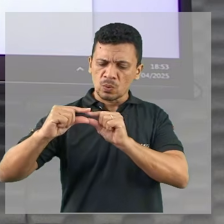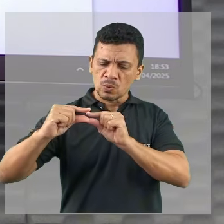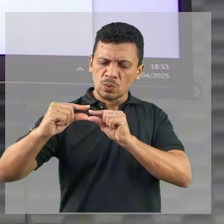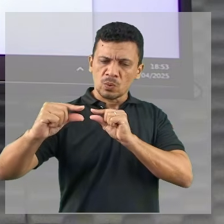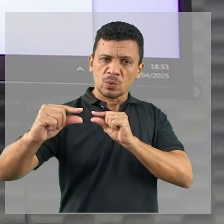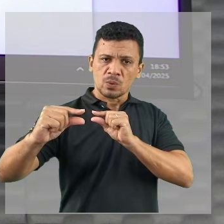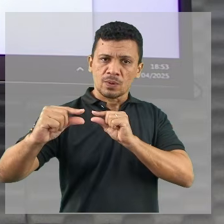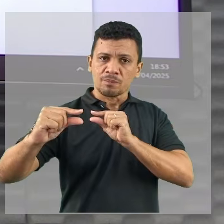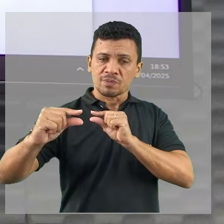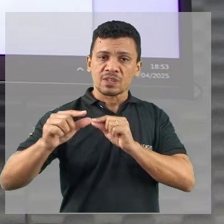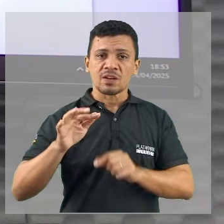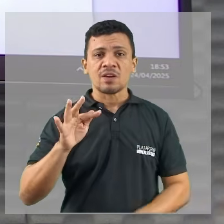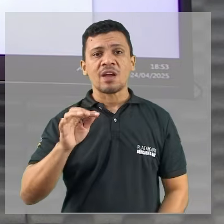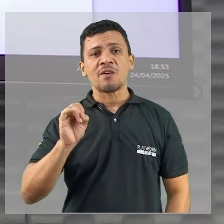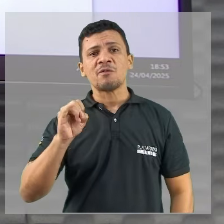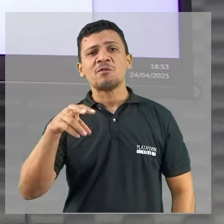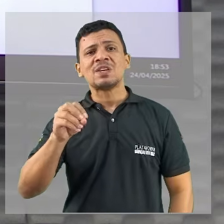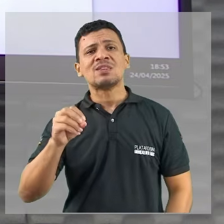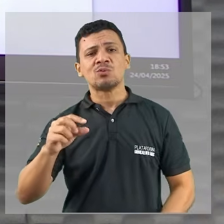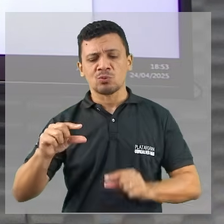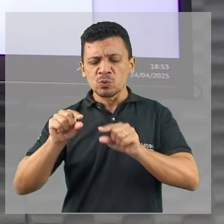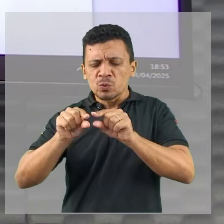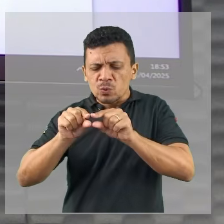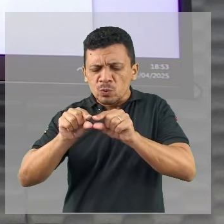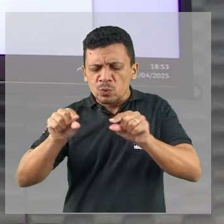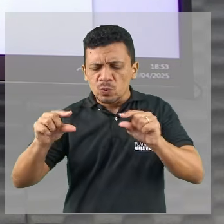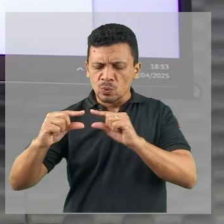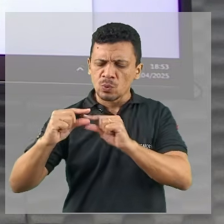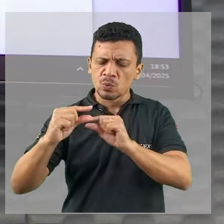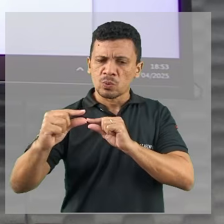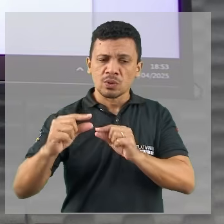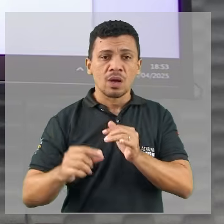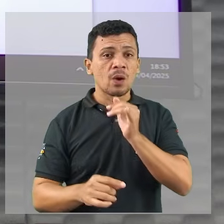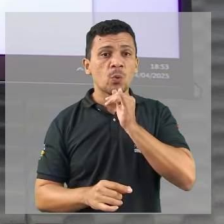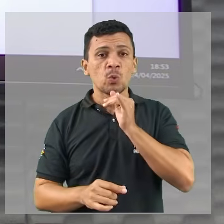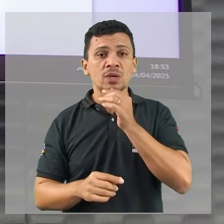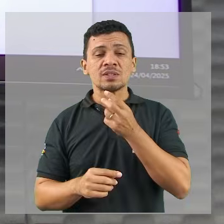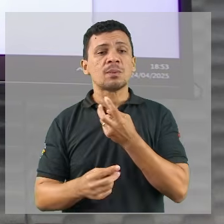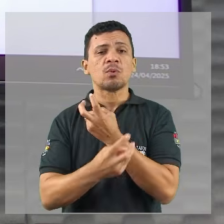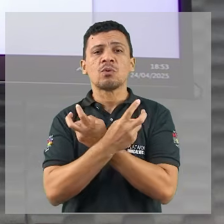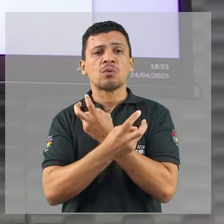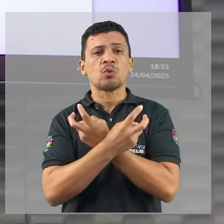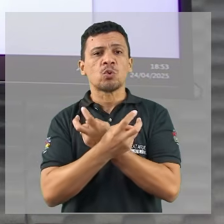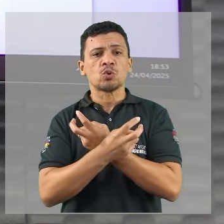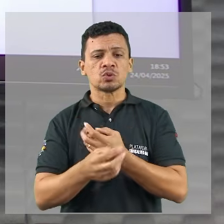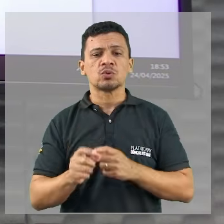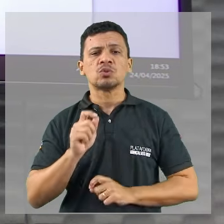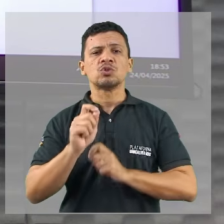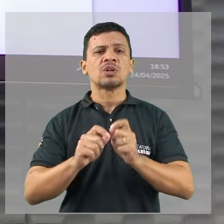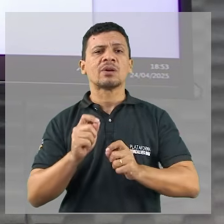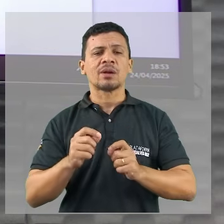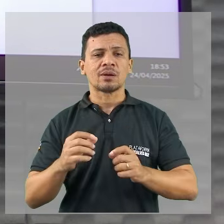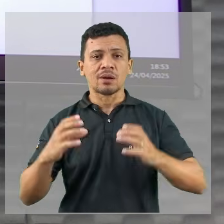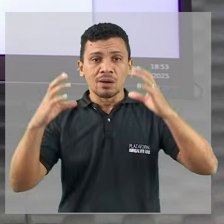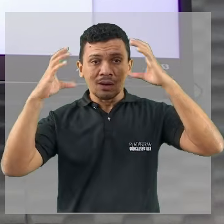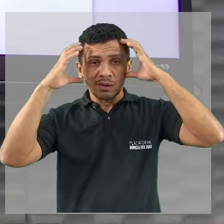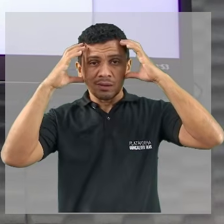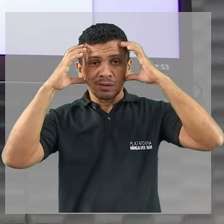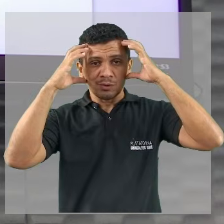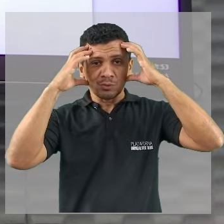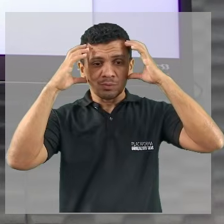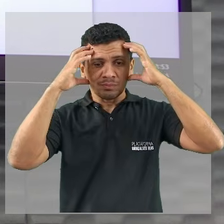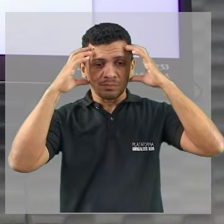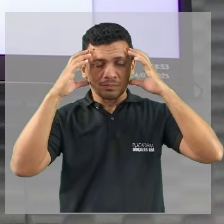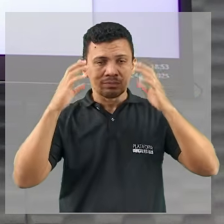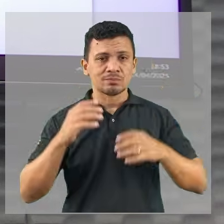a espessura é pequena, então eles são bem finos. Um exemplo disso é aqui o osso do crânio, a